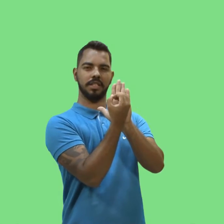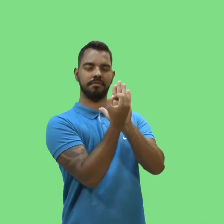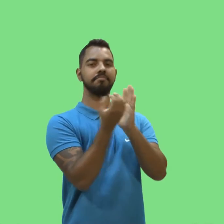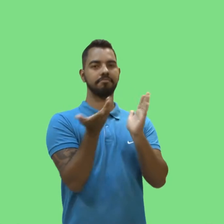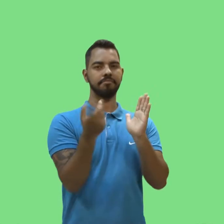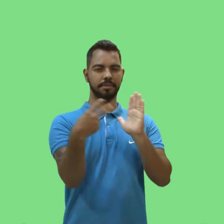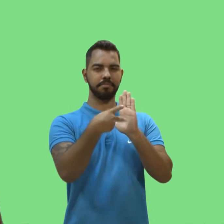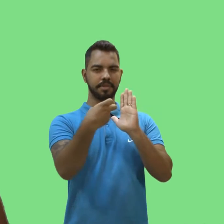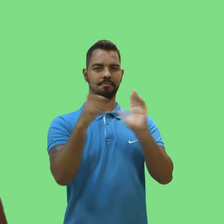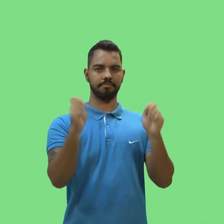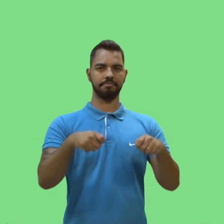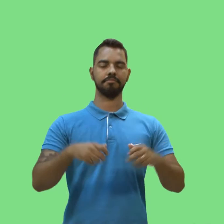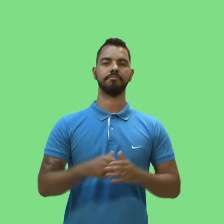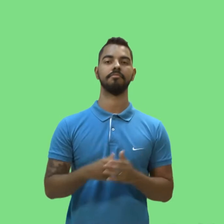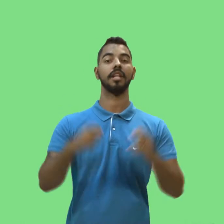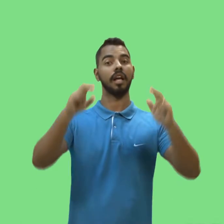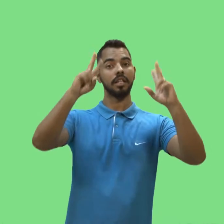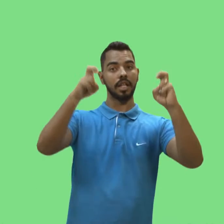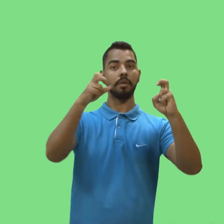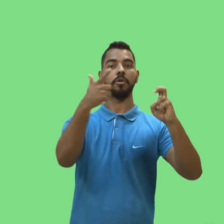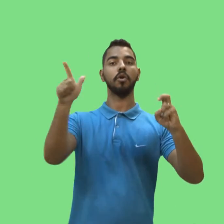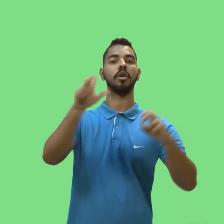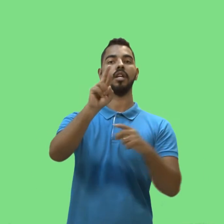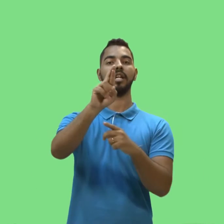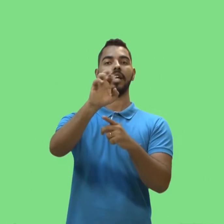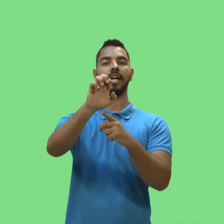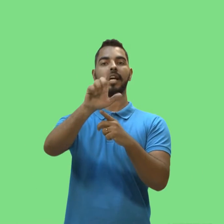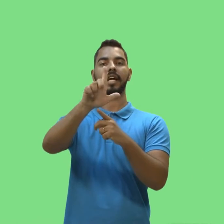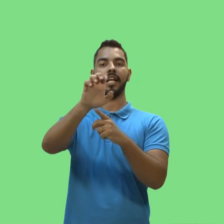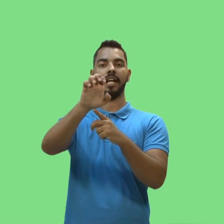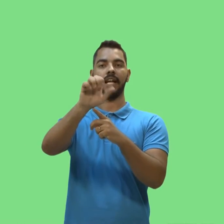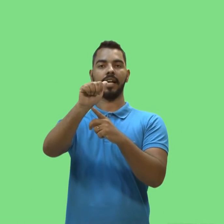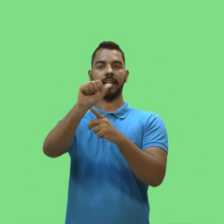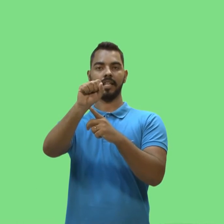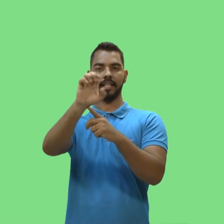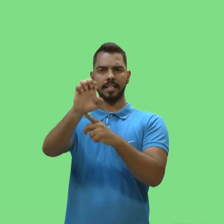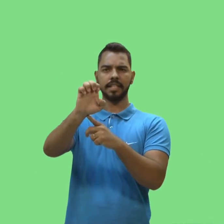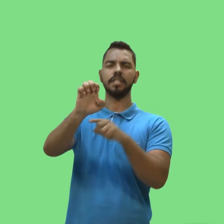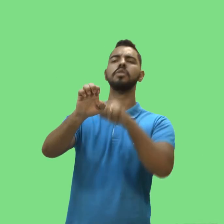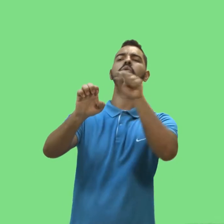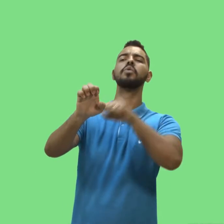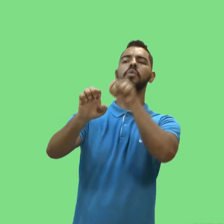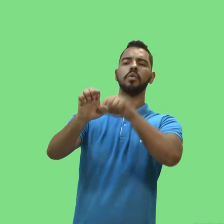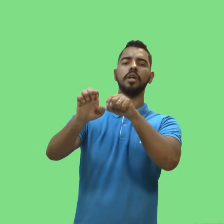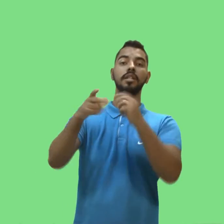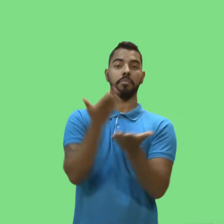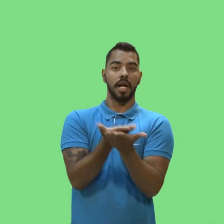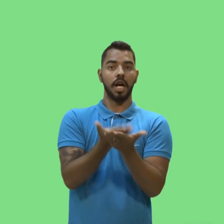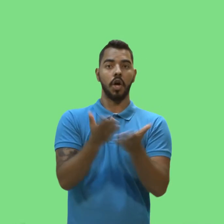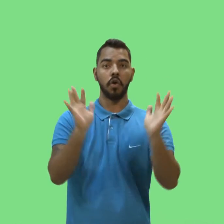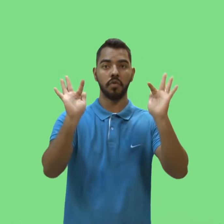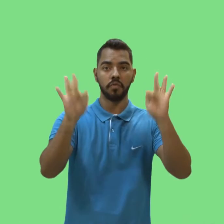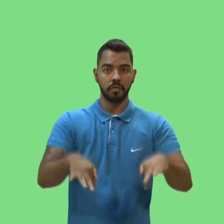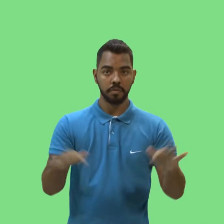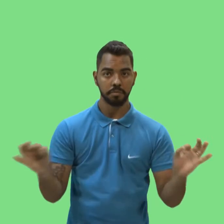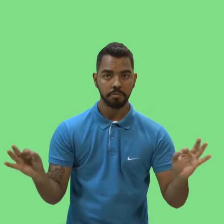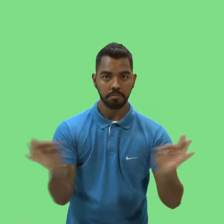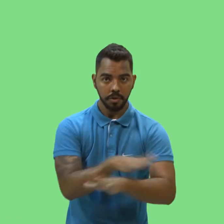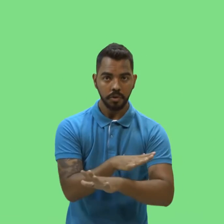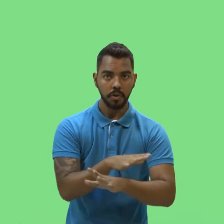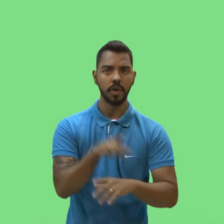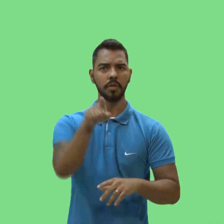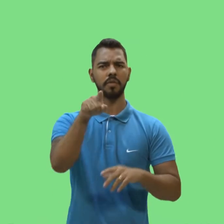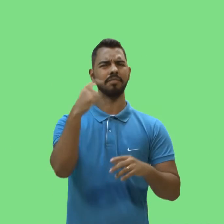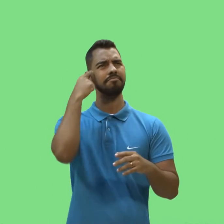zero. Ainda nessa aula eu quero mostrar para vocês o conceito de release, suas principais características e